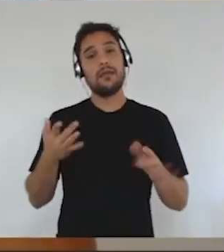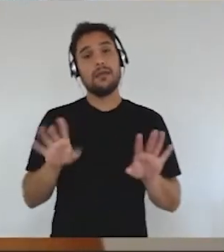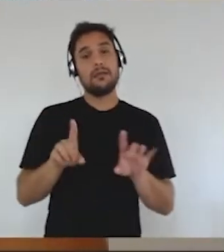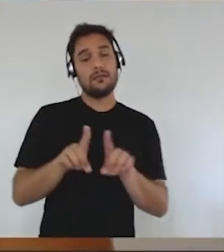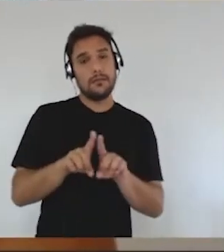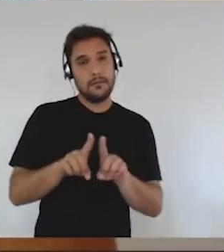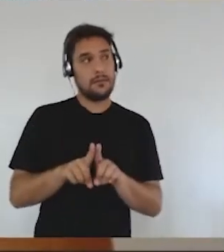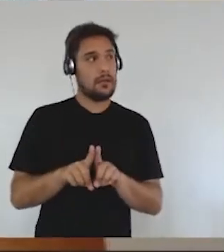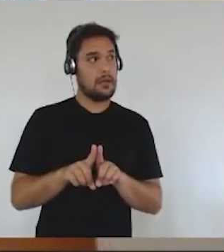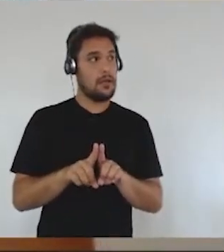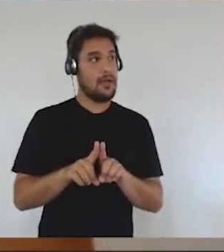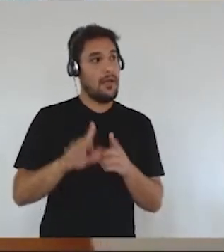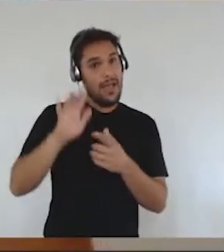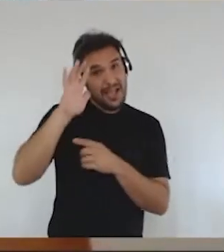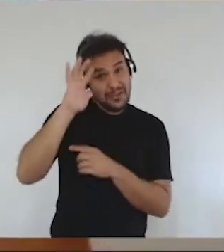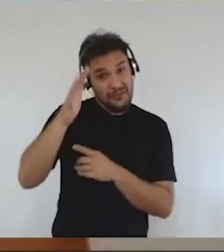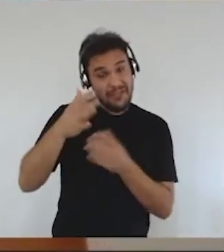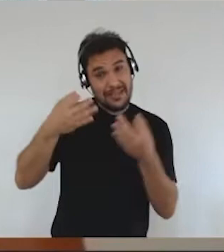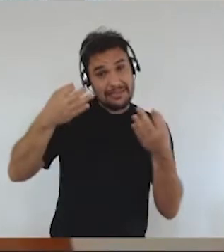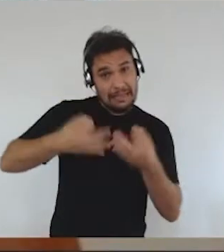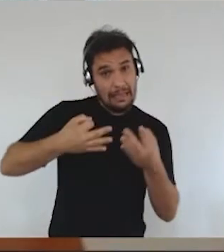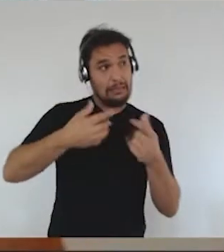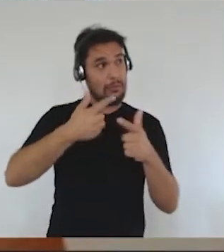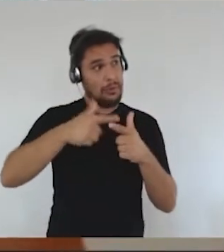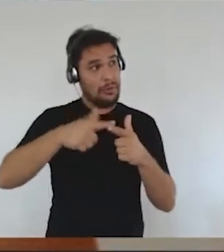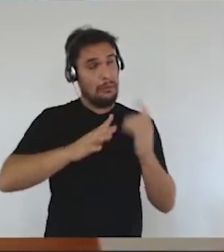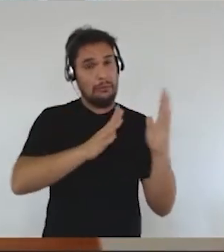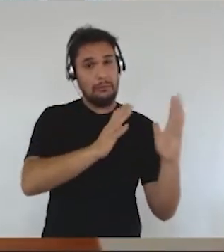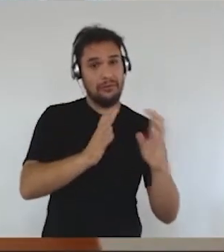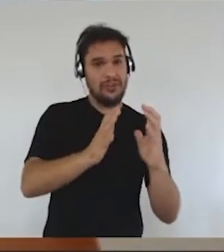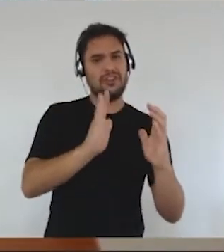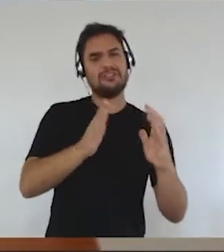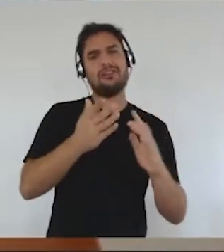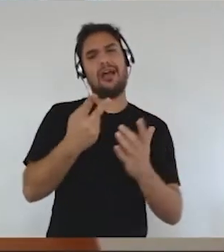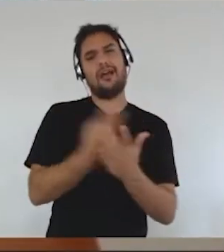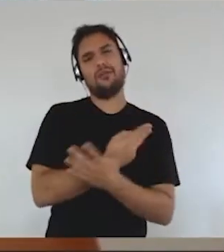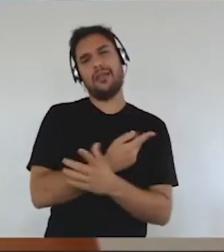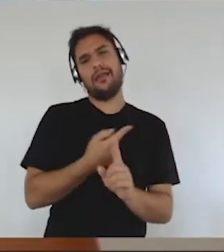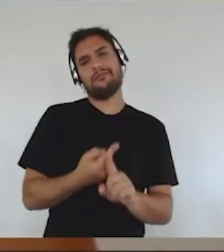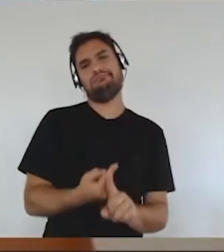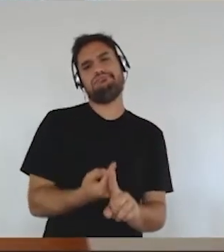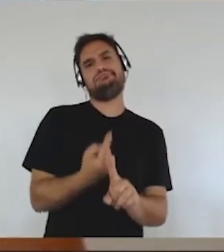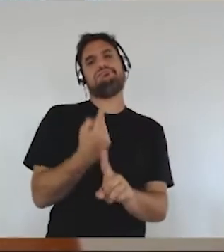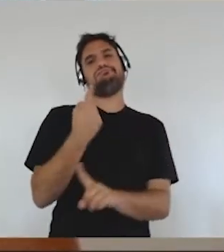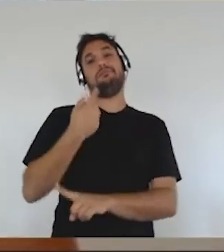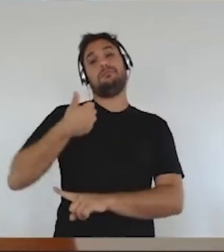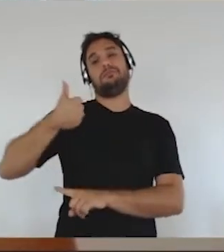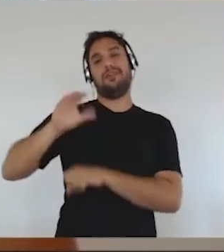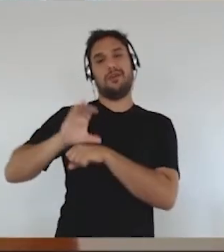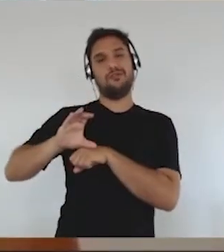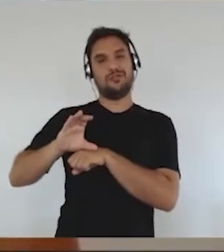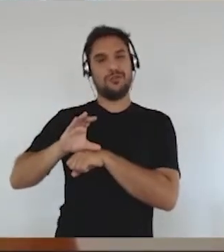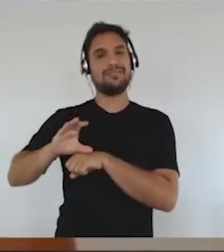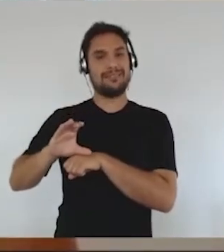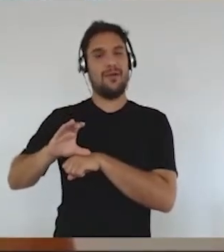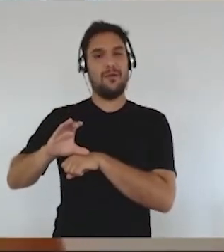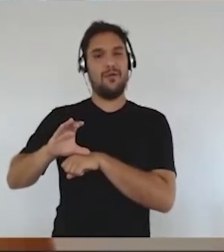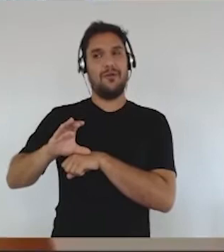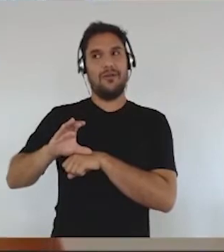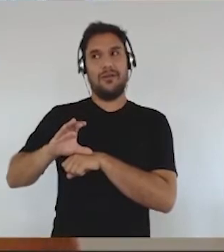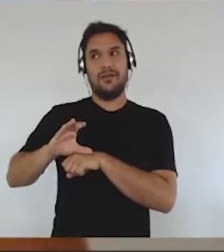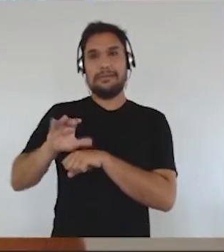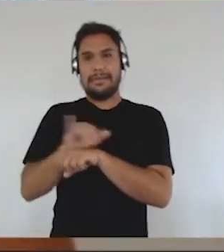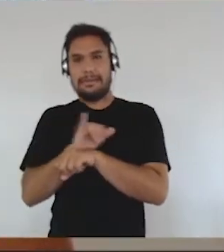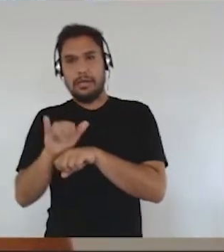assim, as soluções adequadas de conflitos elas já existem desde a nossa primeira Constituição. Elas já existem há